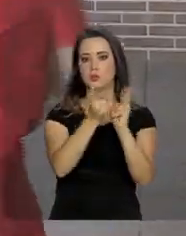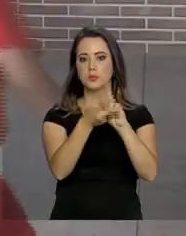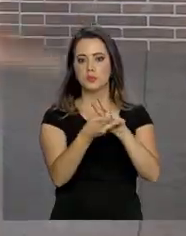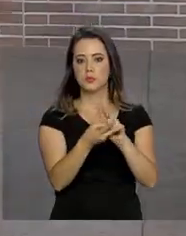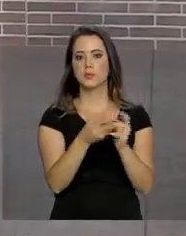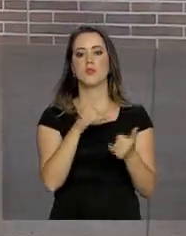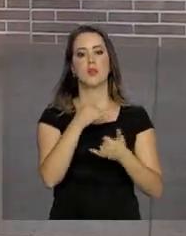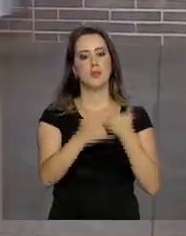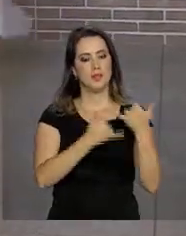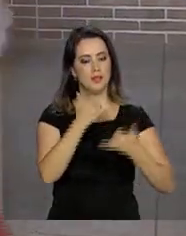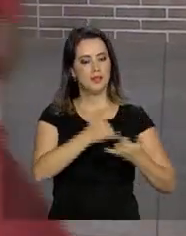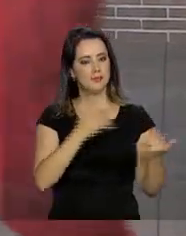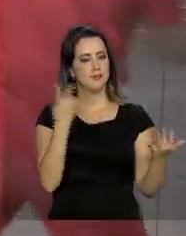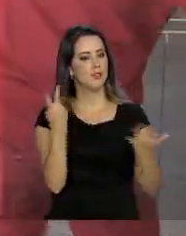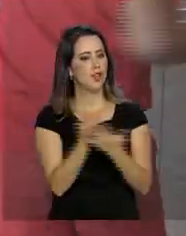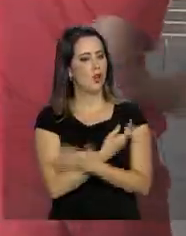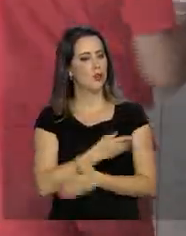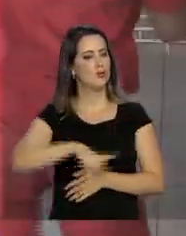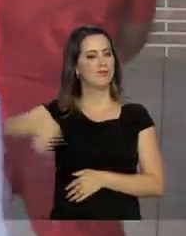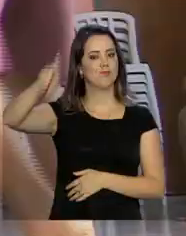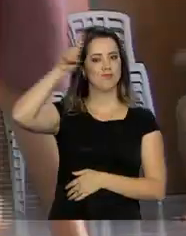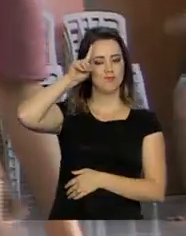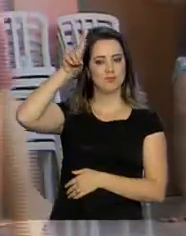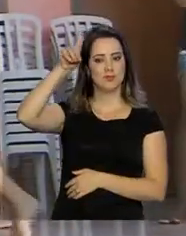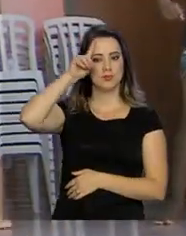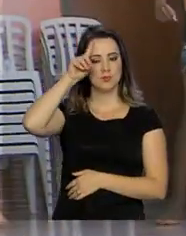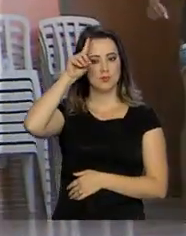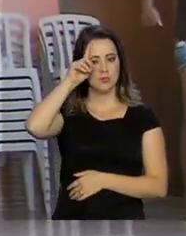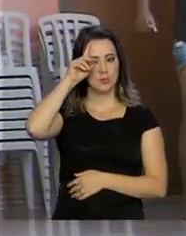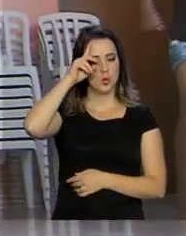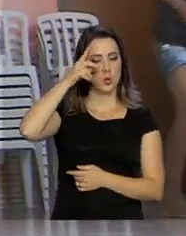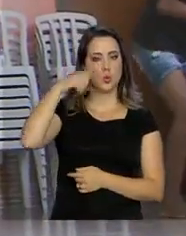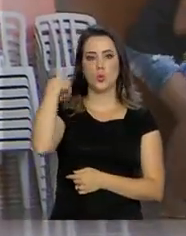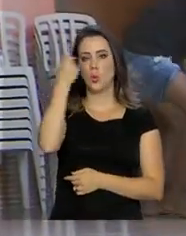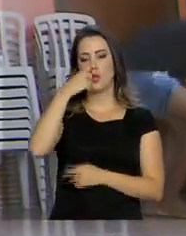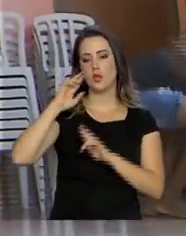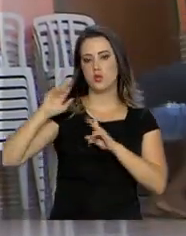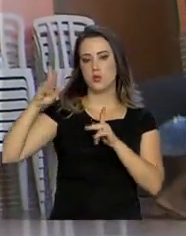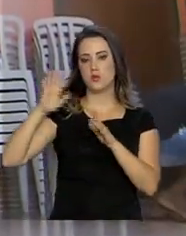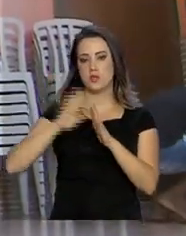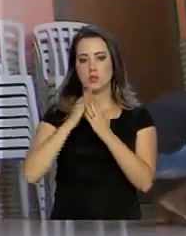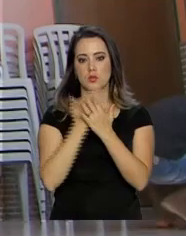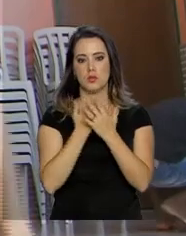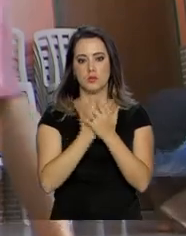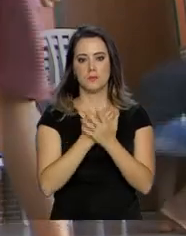brincadeiras que acontecem todos os dias no contraturno escolar